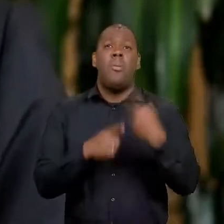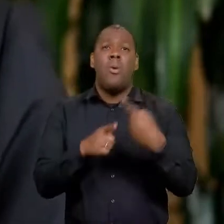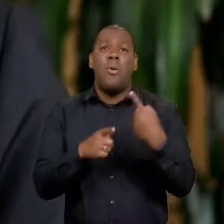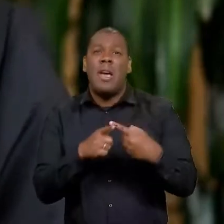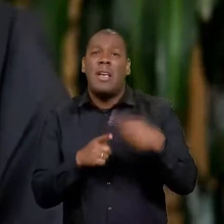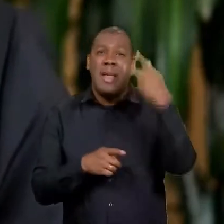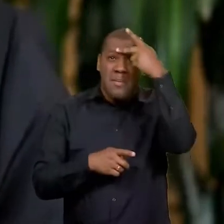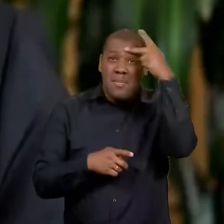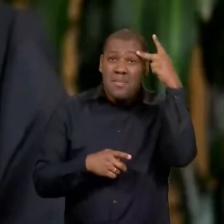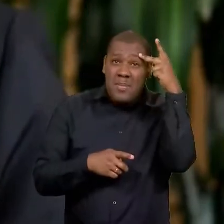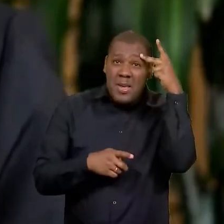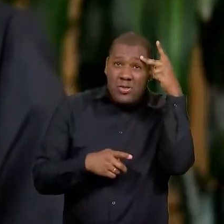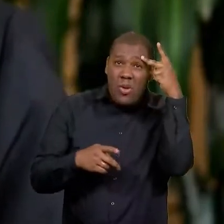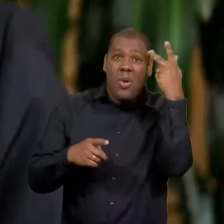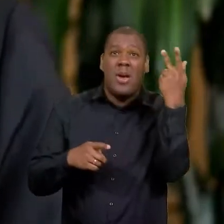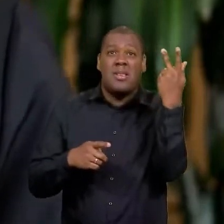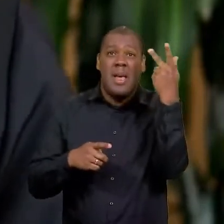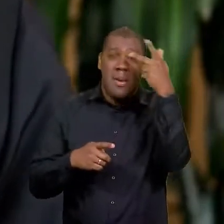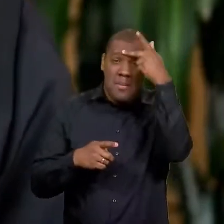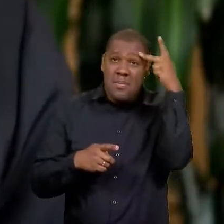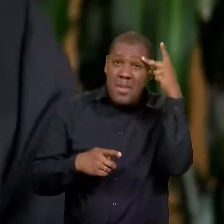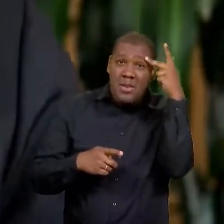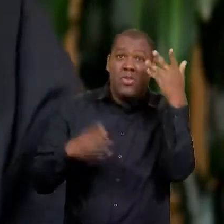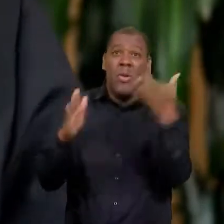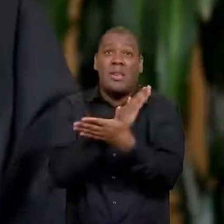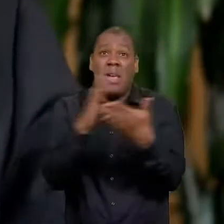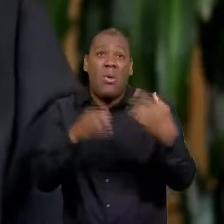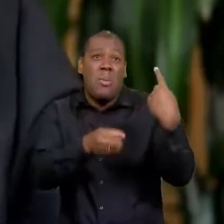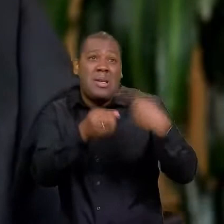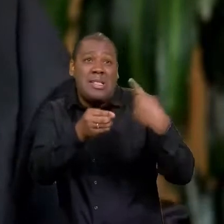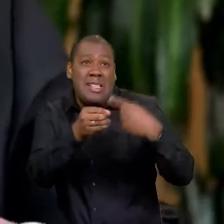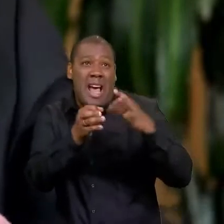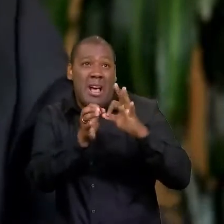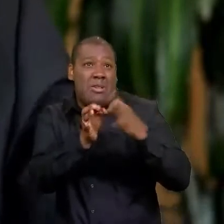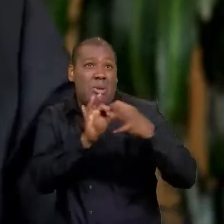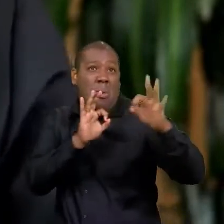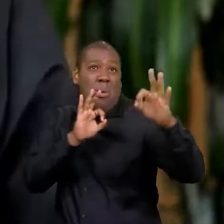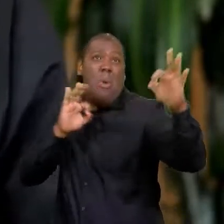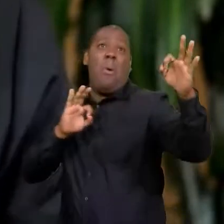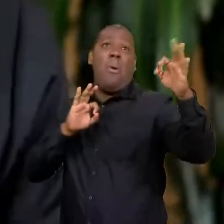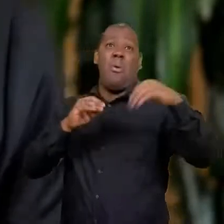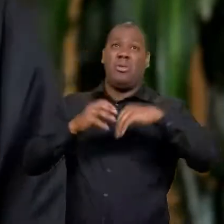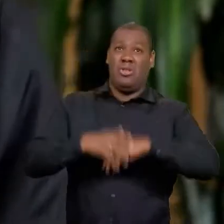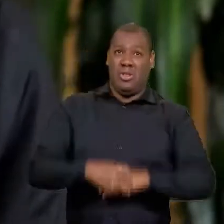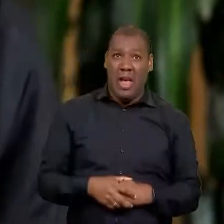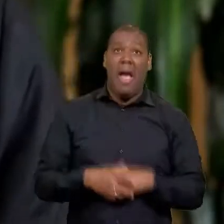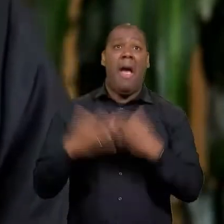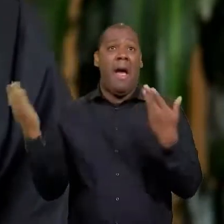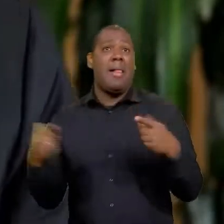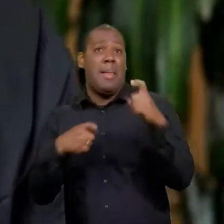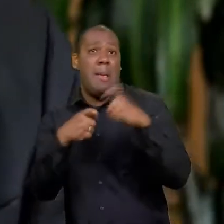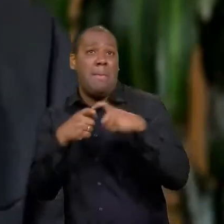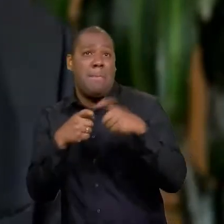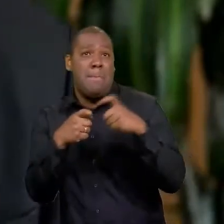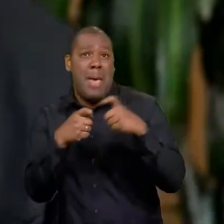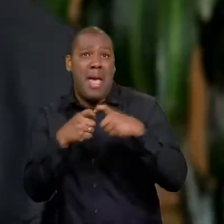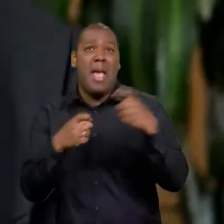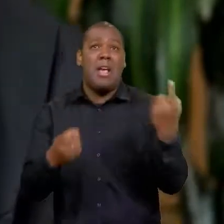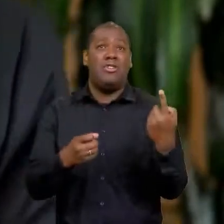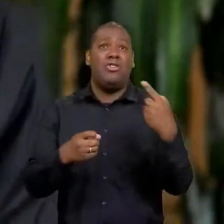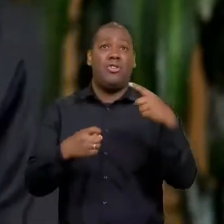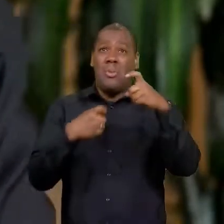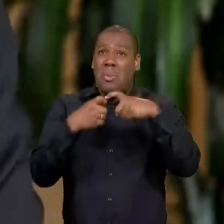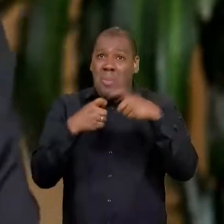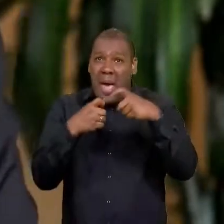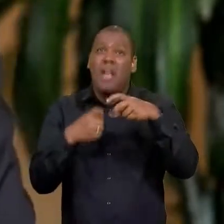bem uma antena de televisão, vai para uma cidade que, muitas vezes, não tem sequer um restaurante para ele jantar, às vezes ele tem que se separar